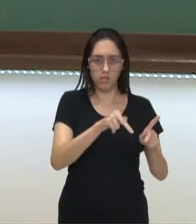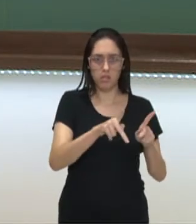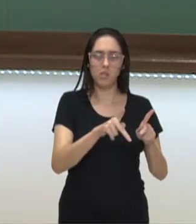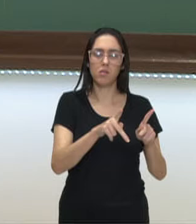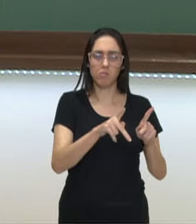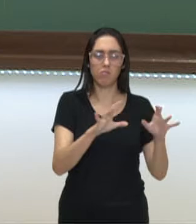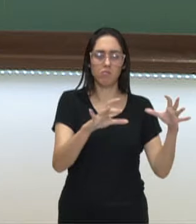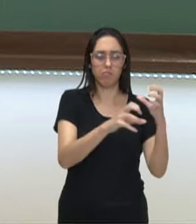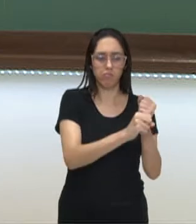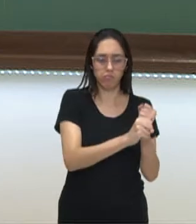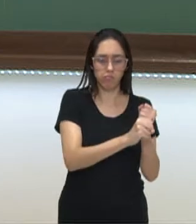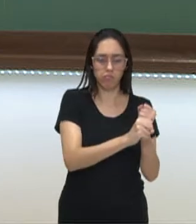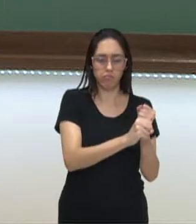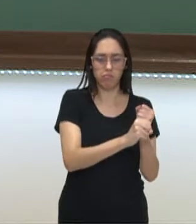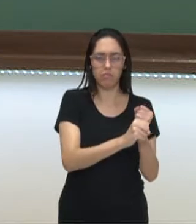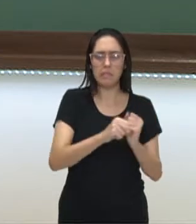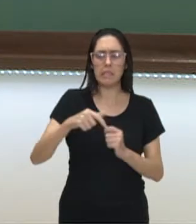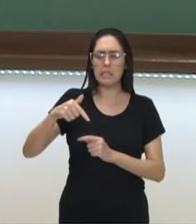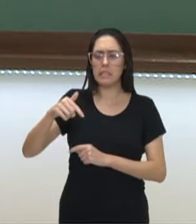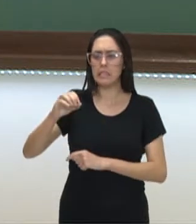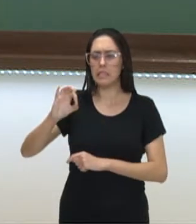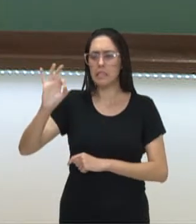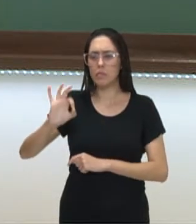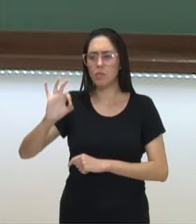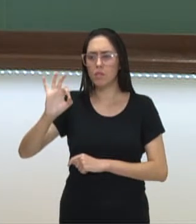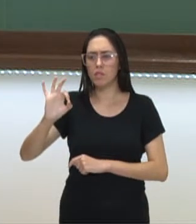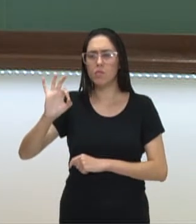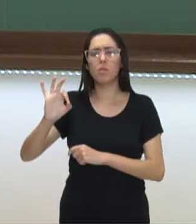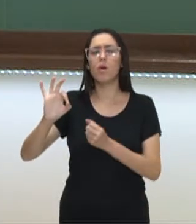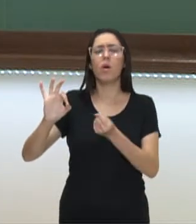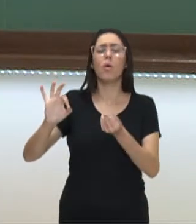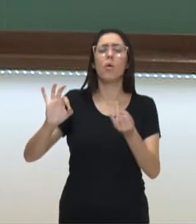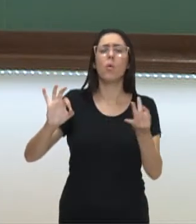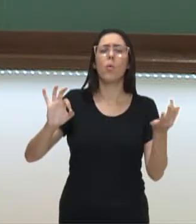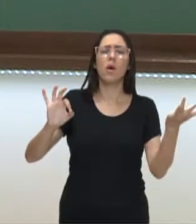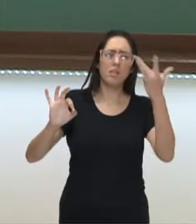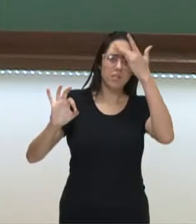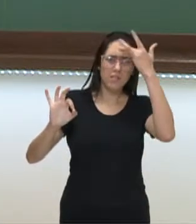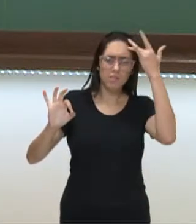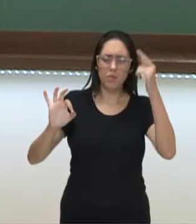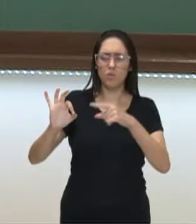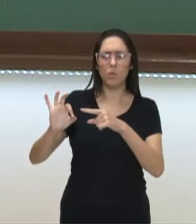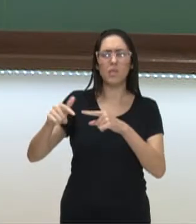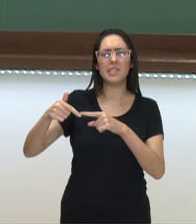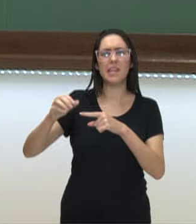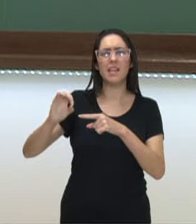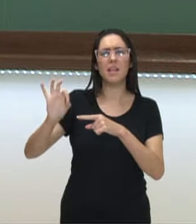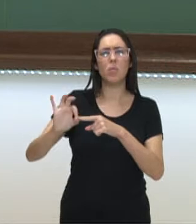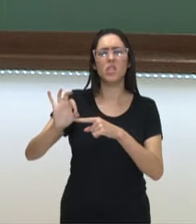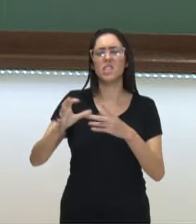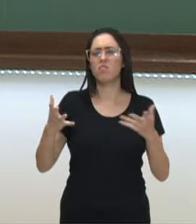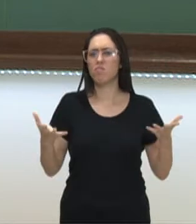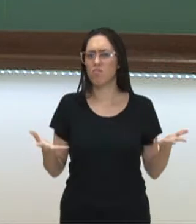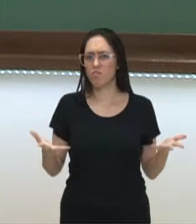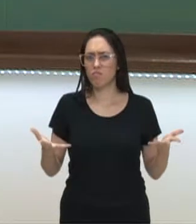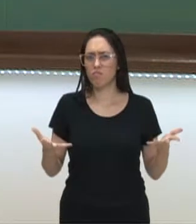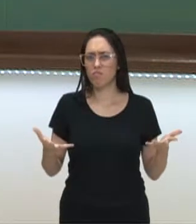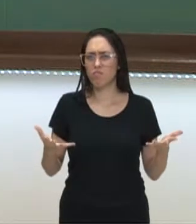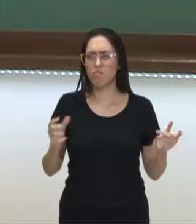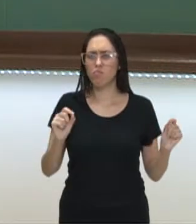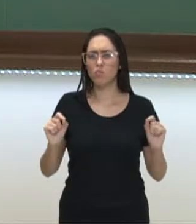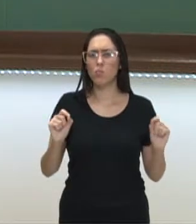estimativa, dei os 70% e pedi quanto esse 70% representa. Qual é esse